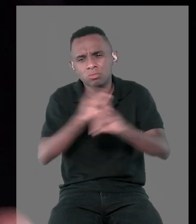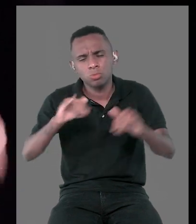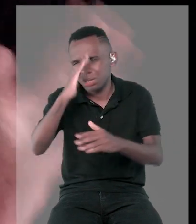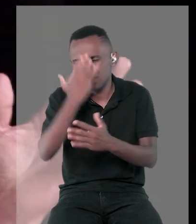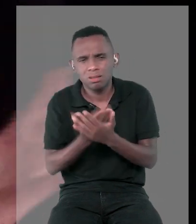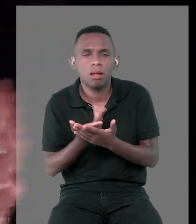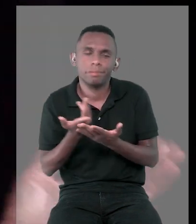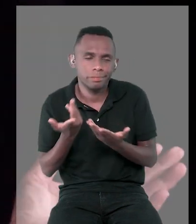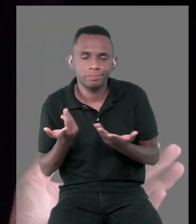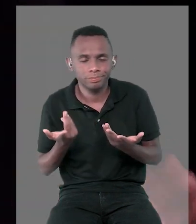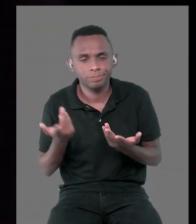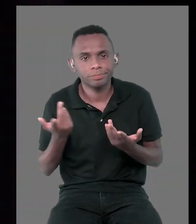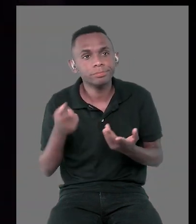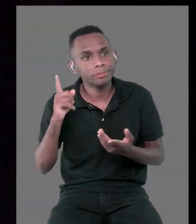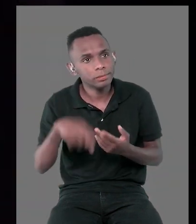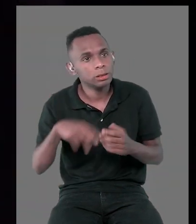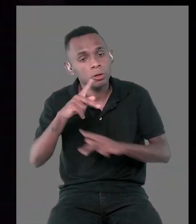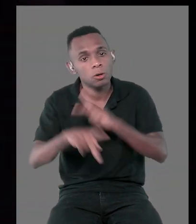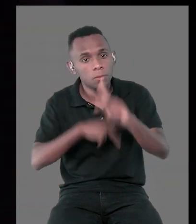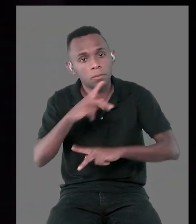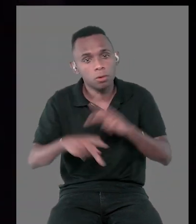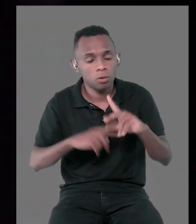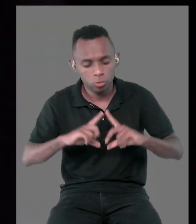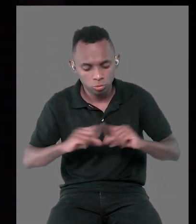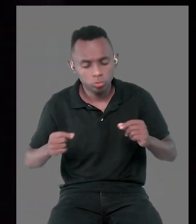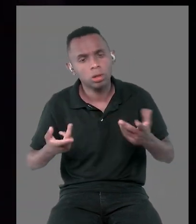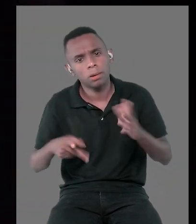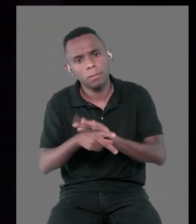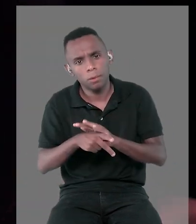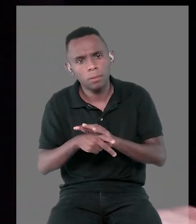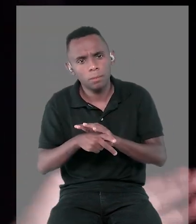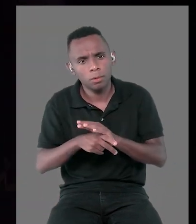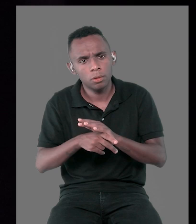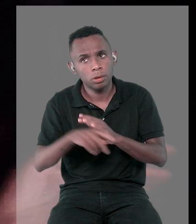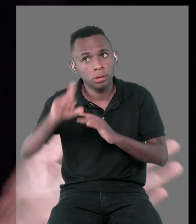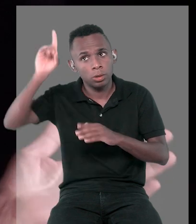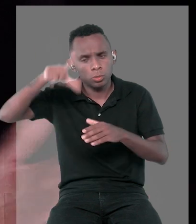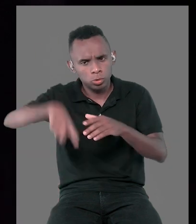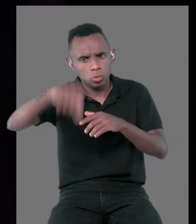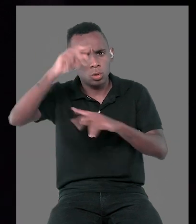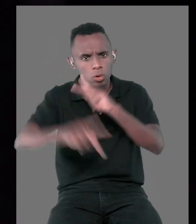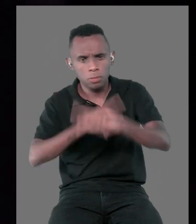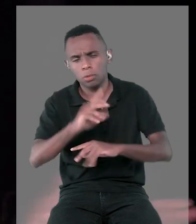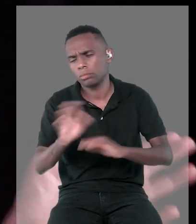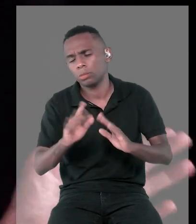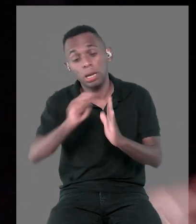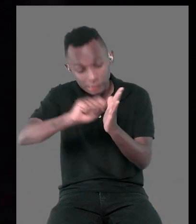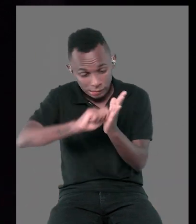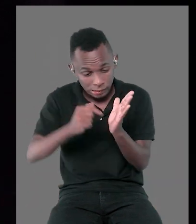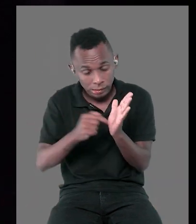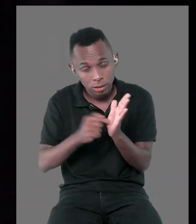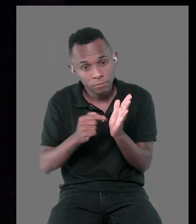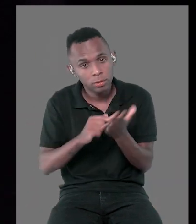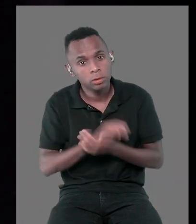acreditava nessa história, vamos falar a verdade, né, do povo judeu, seu povo eleito por Deus. Isso ela fala, né? Ela escreveu isso.